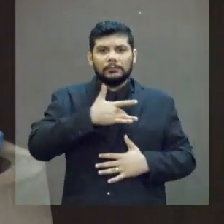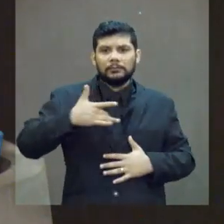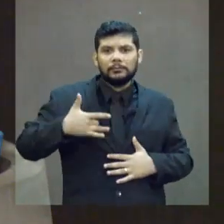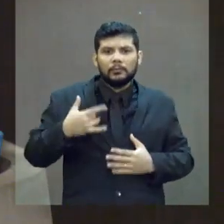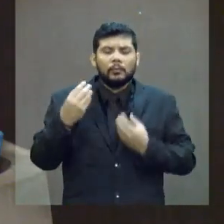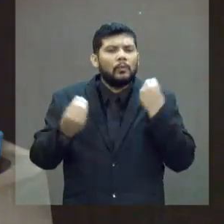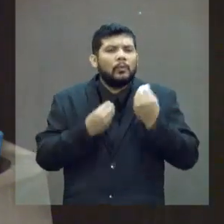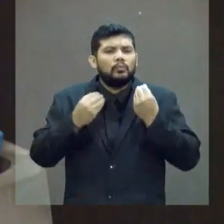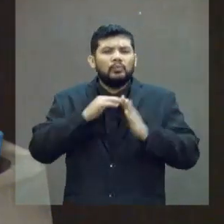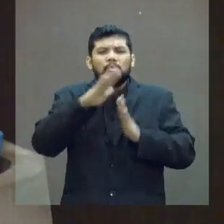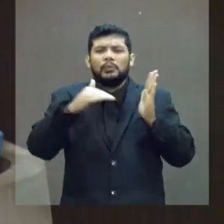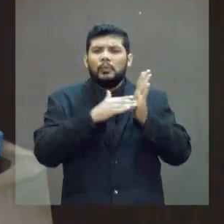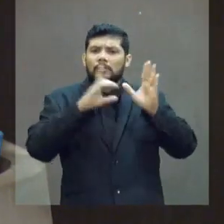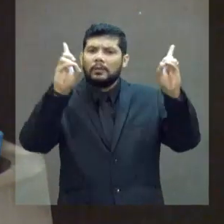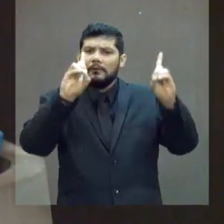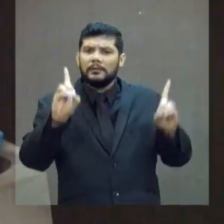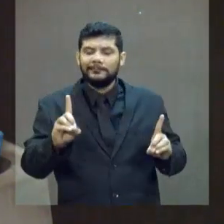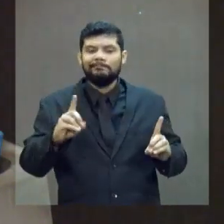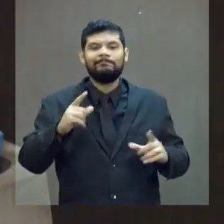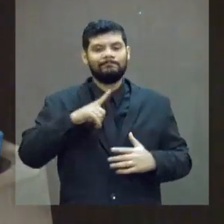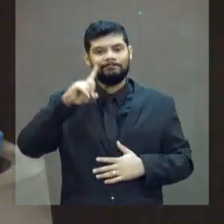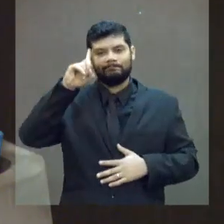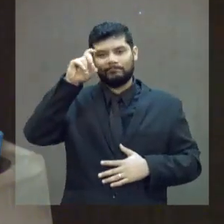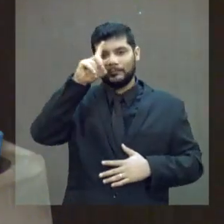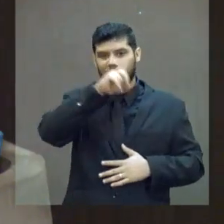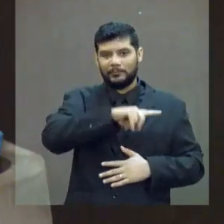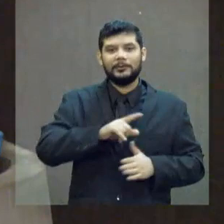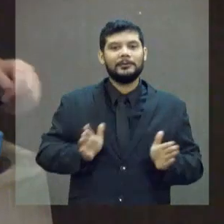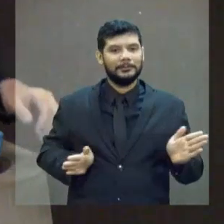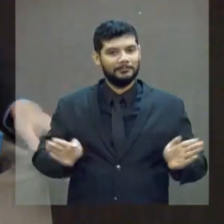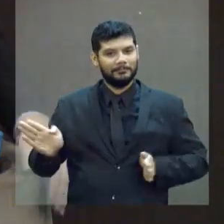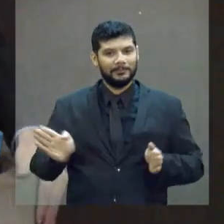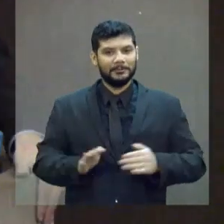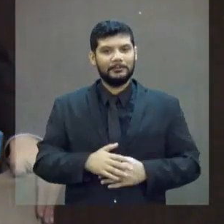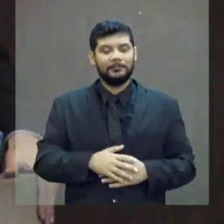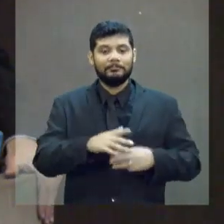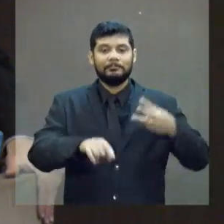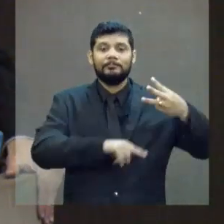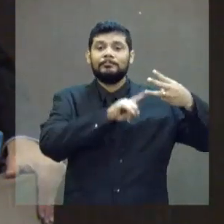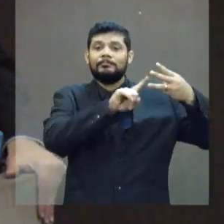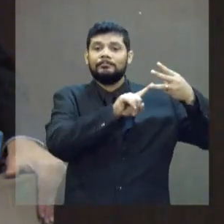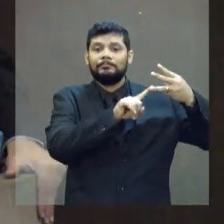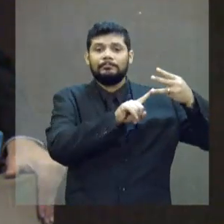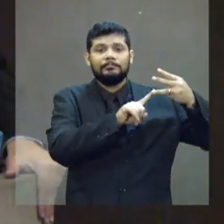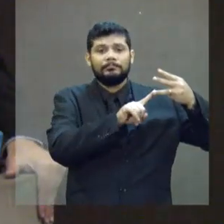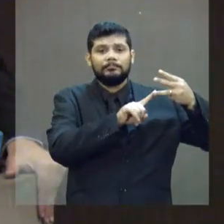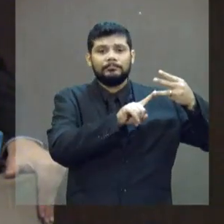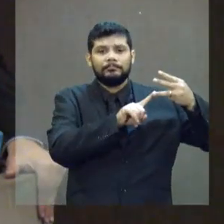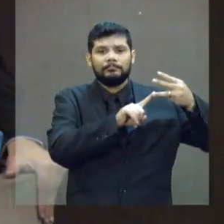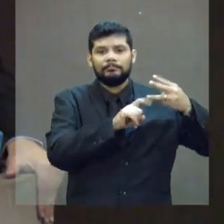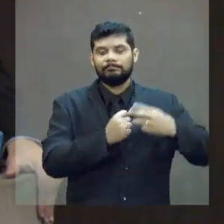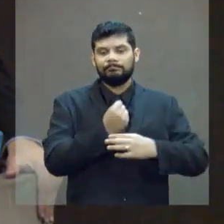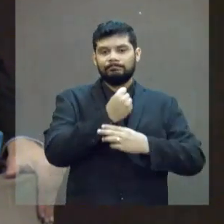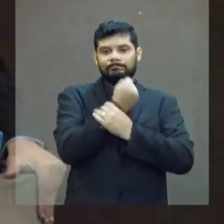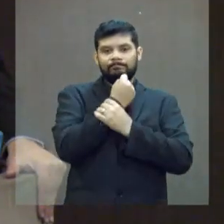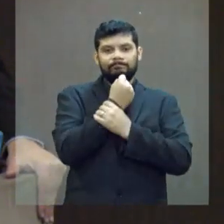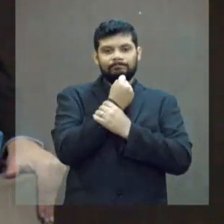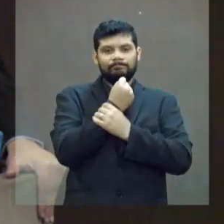com deficiência. Há uma dificuldade de acessibilidade. Terceiro, a proteção